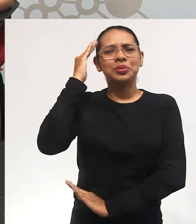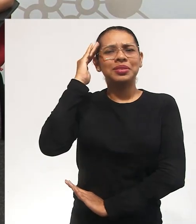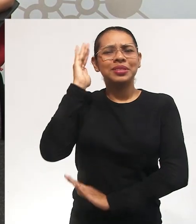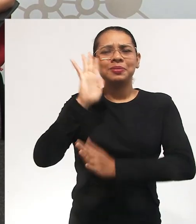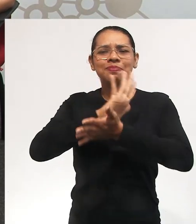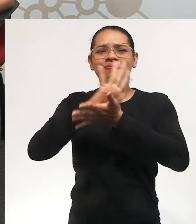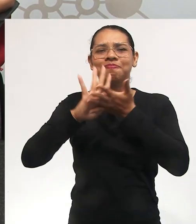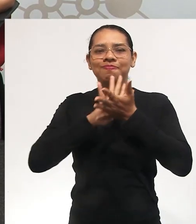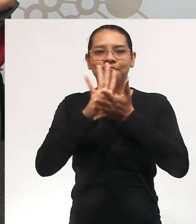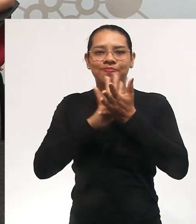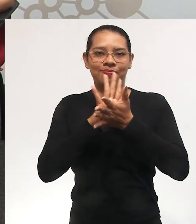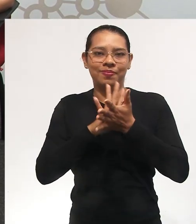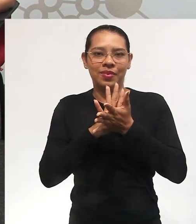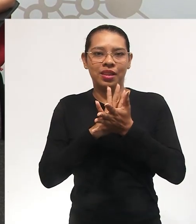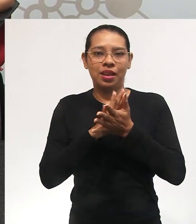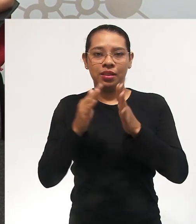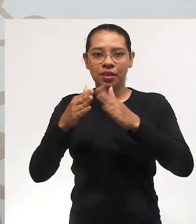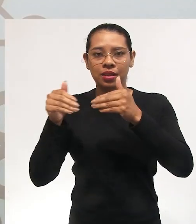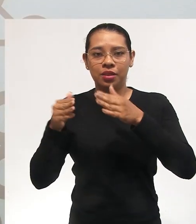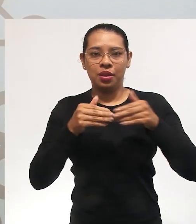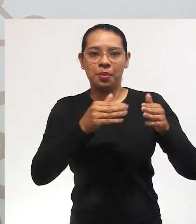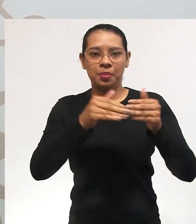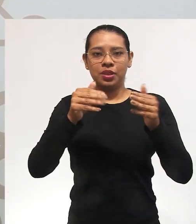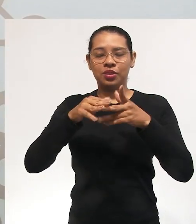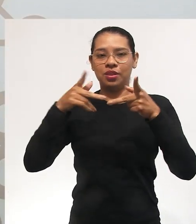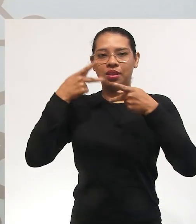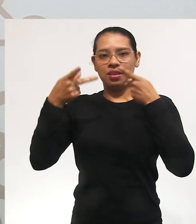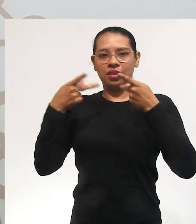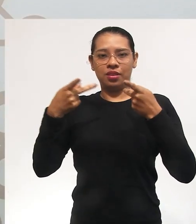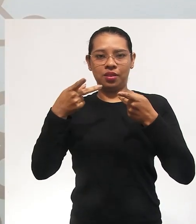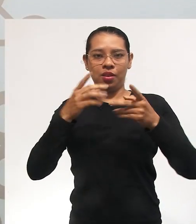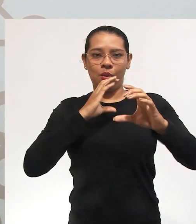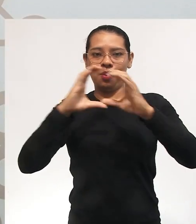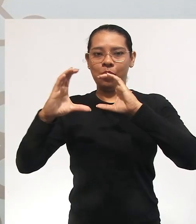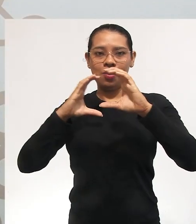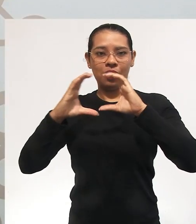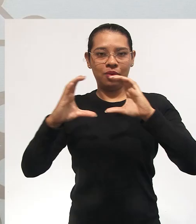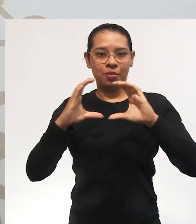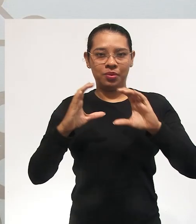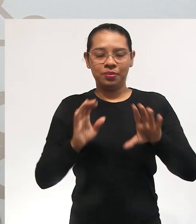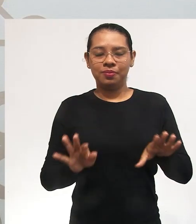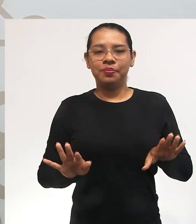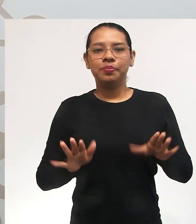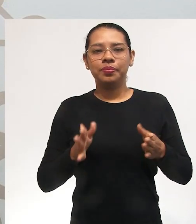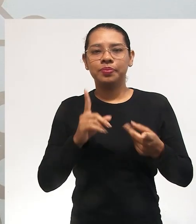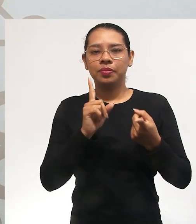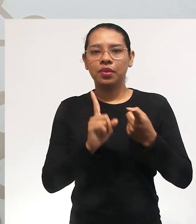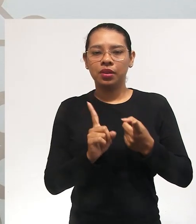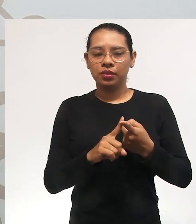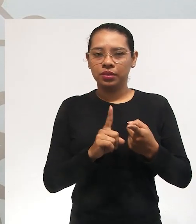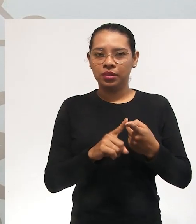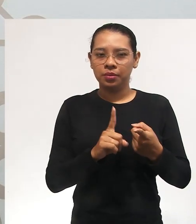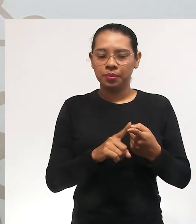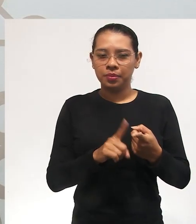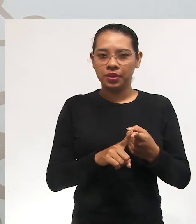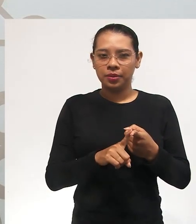qual é o serviço que você está necessitando? Então, é bastante complicado. Além